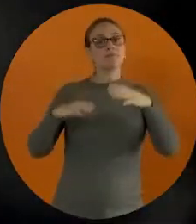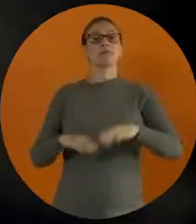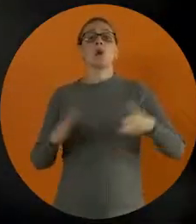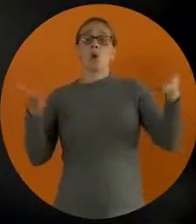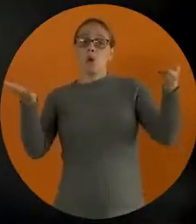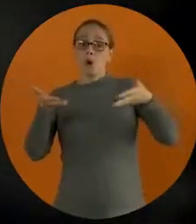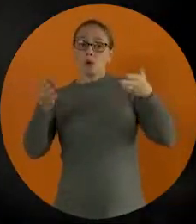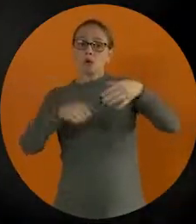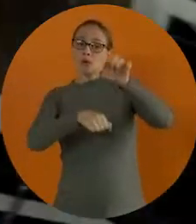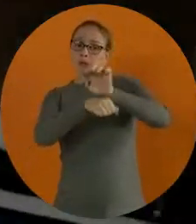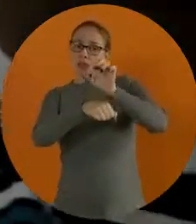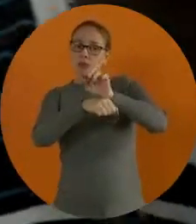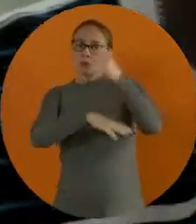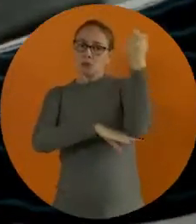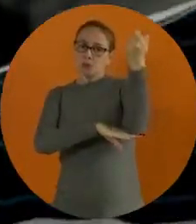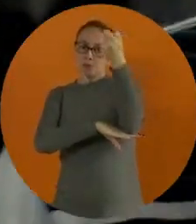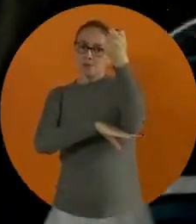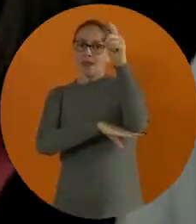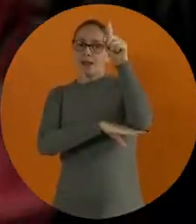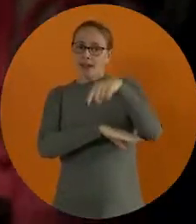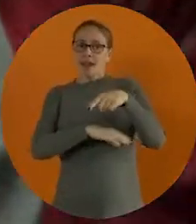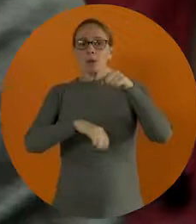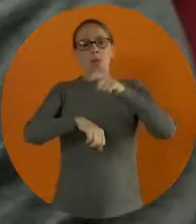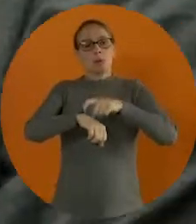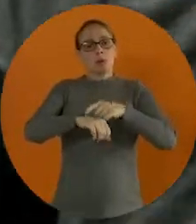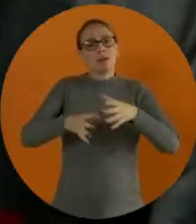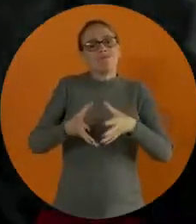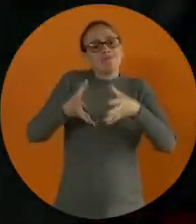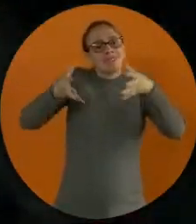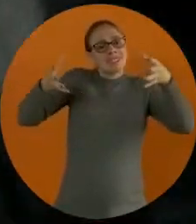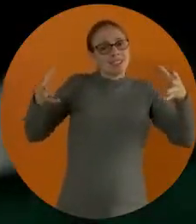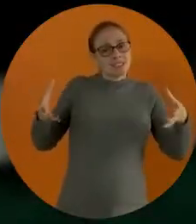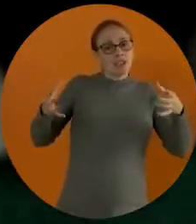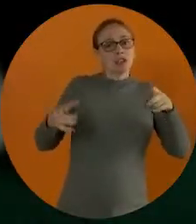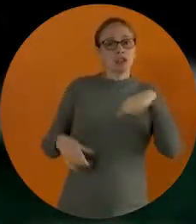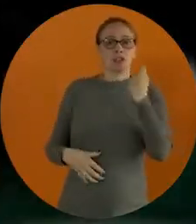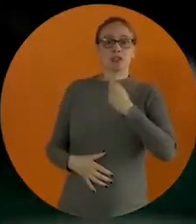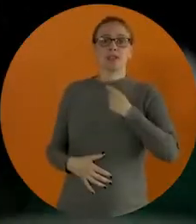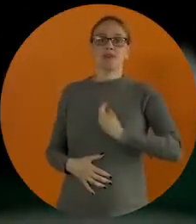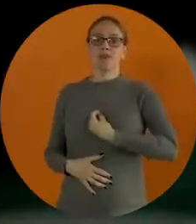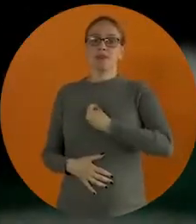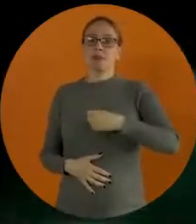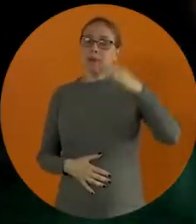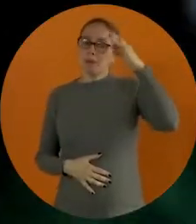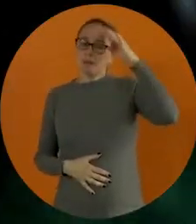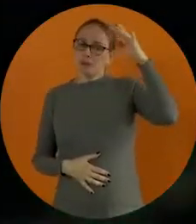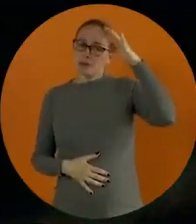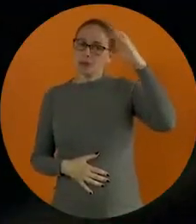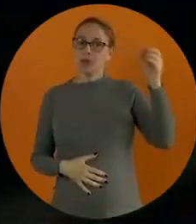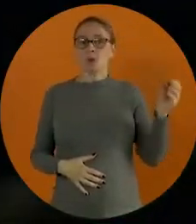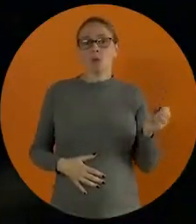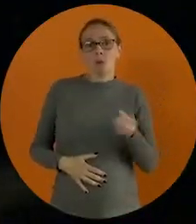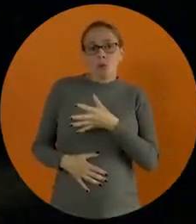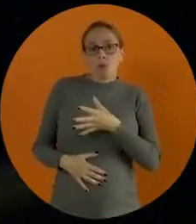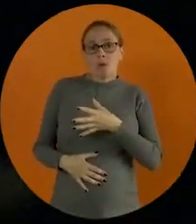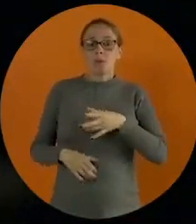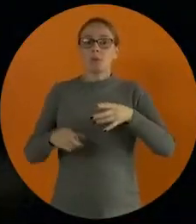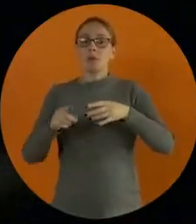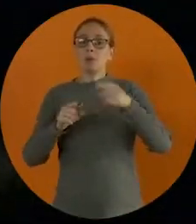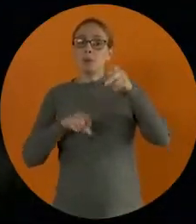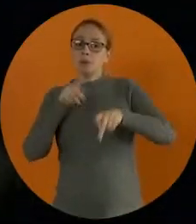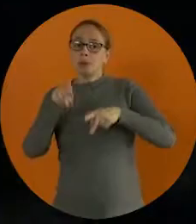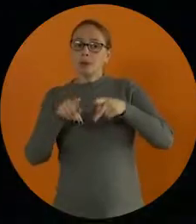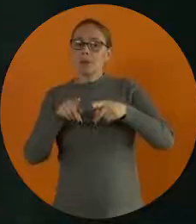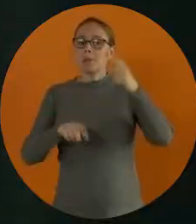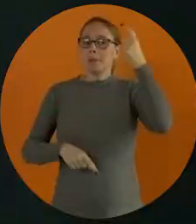é hoje no estado do Rio Grande do Sul é o grande momento que a gente está vivendo em pensar a renovação de público e pensar questões